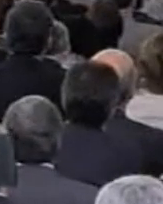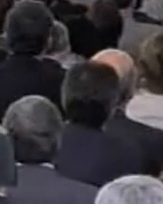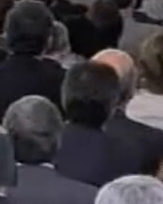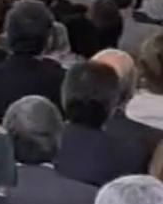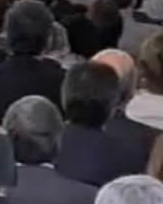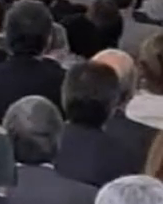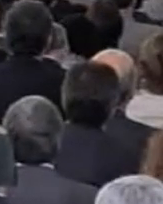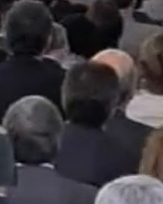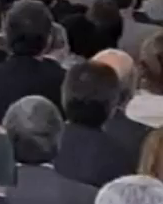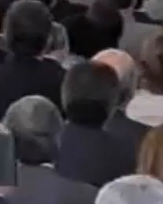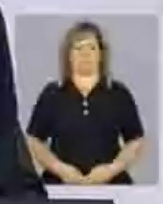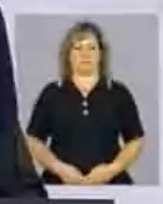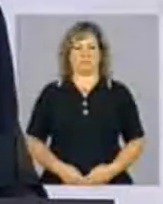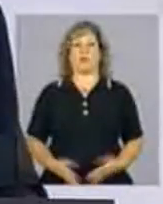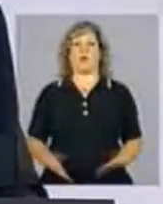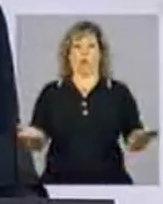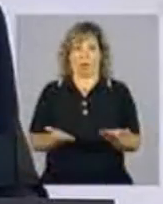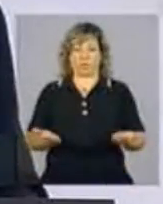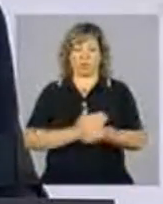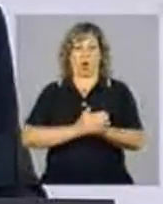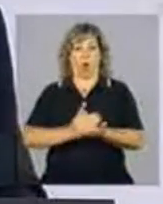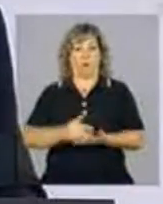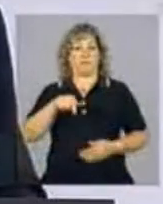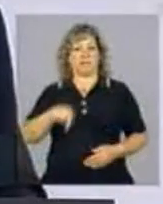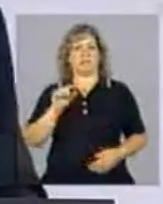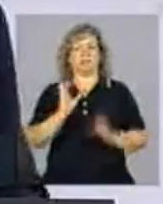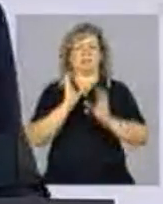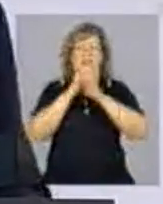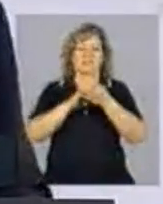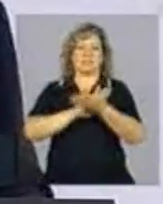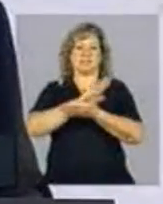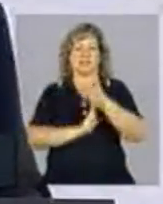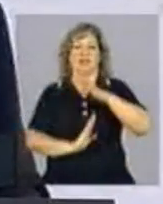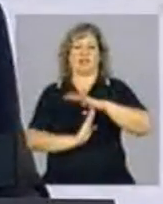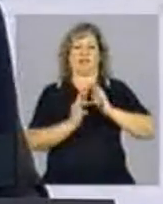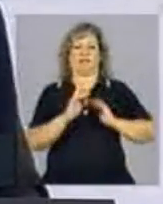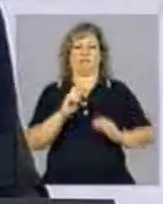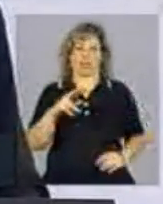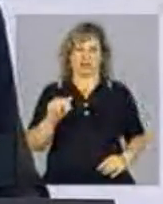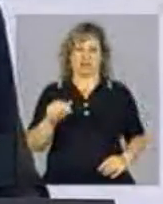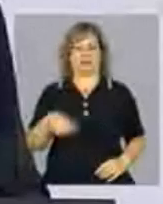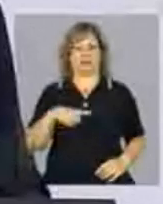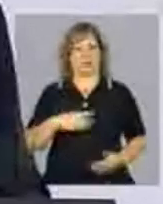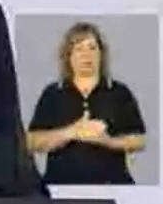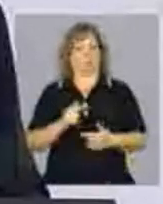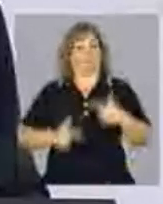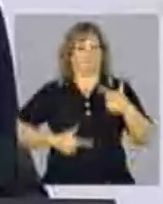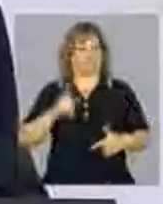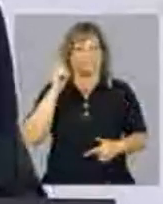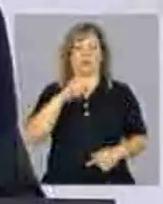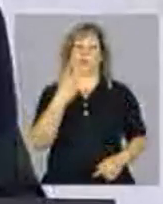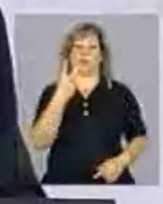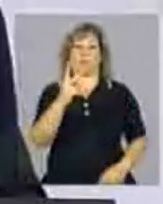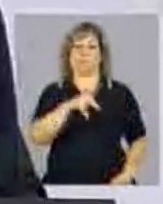Mas ele teve um trabalho prévio extremamente árduo. Dois professores, de fato,